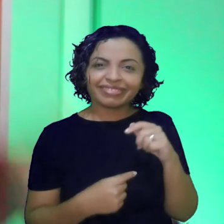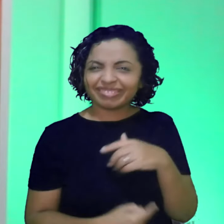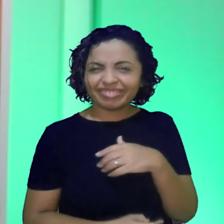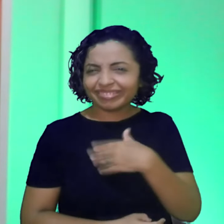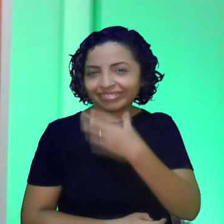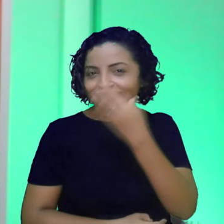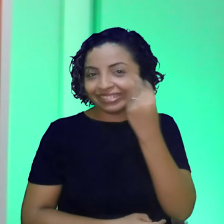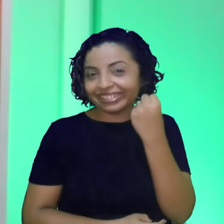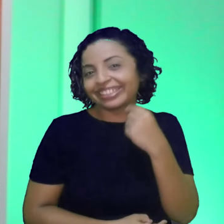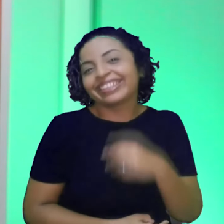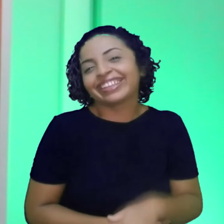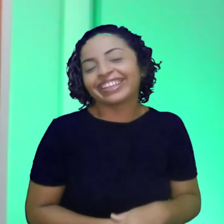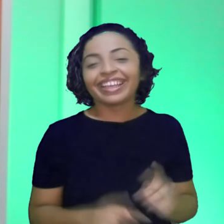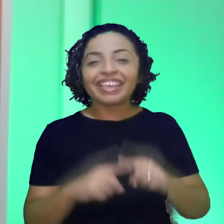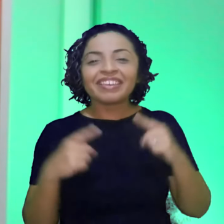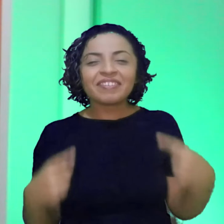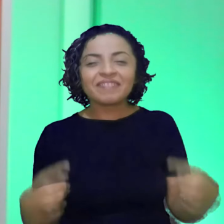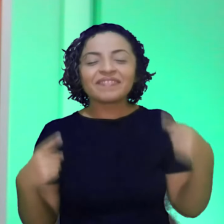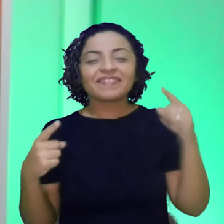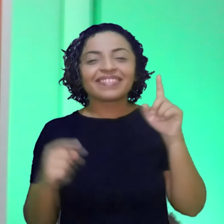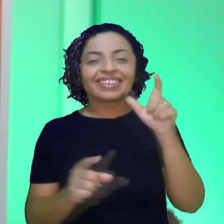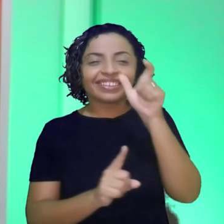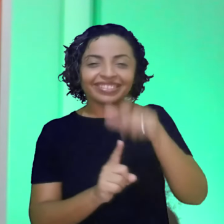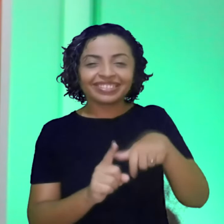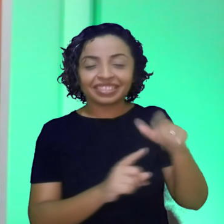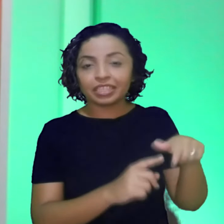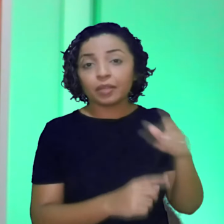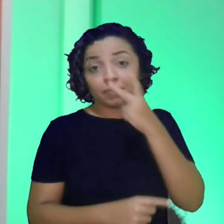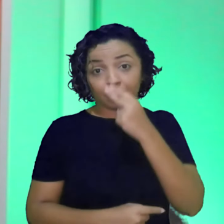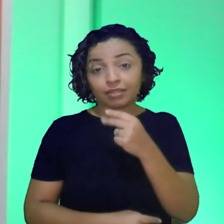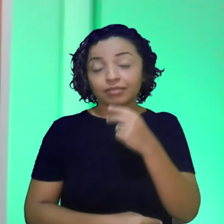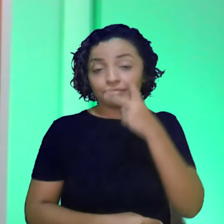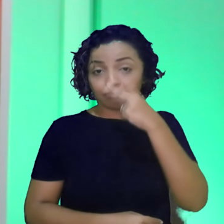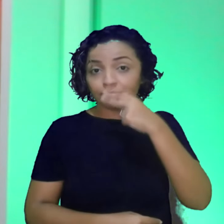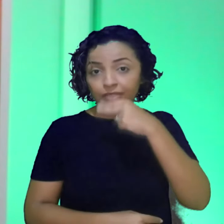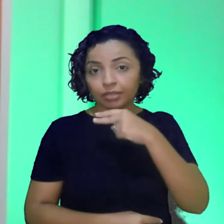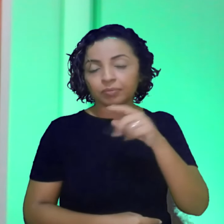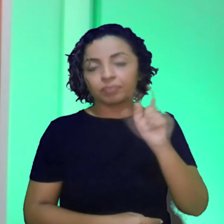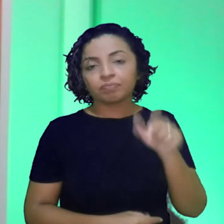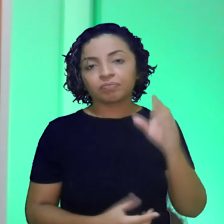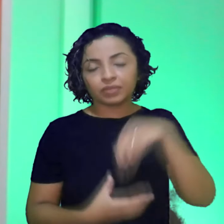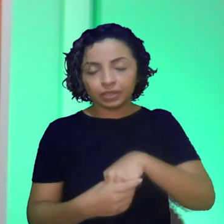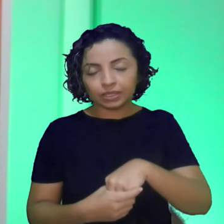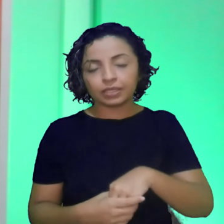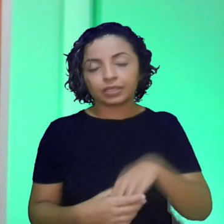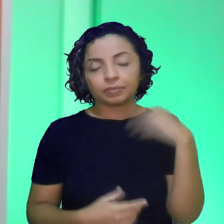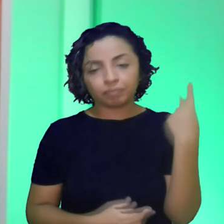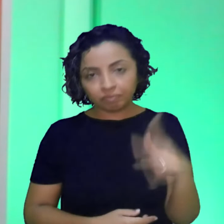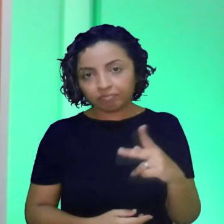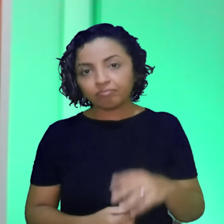É, pelo menos os personagens aqui parece que são os mesmos. Ela faz dentro da obra dela